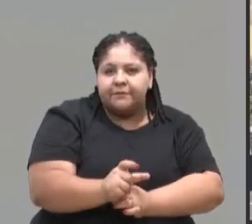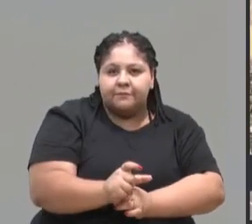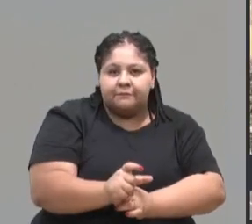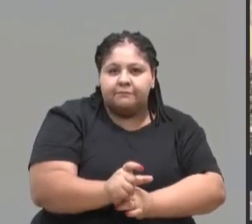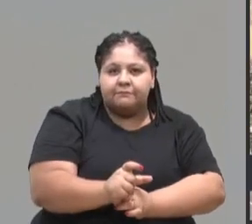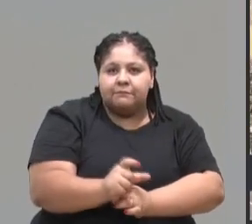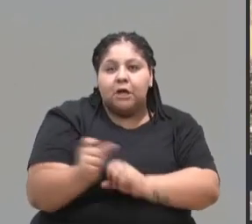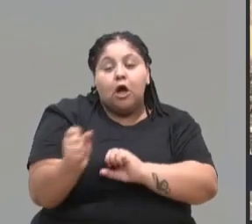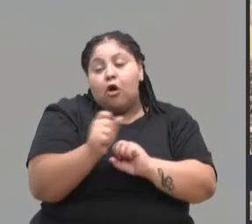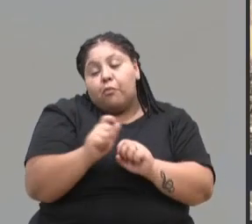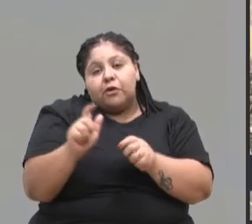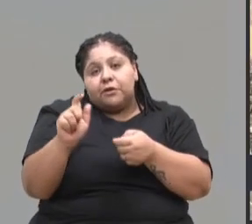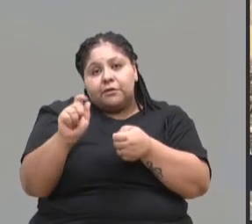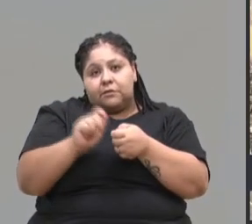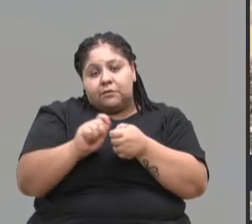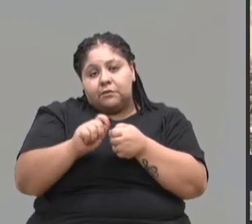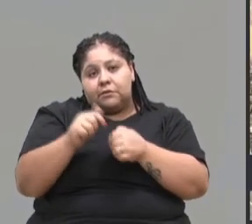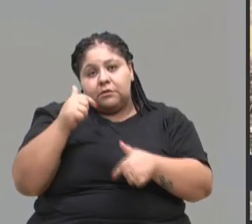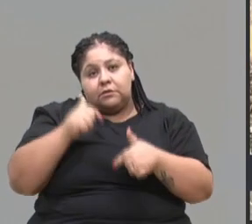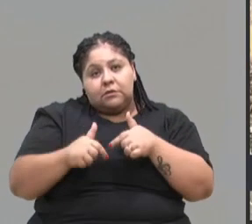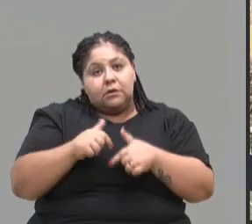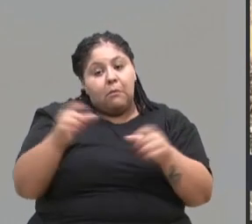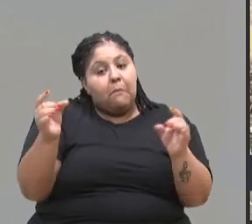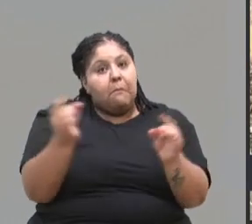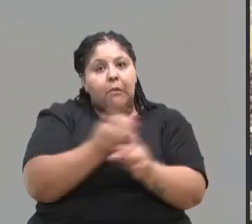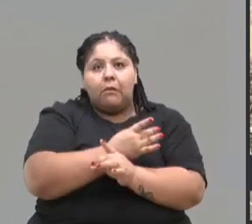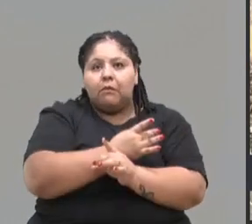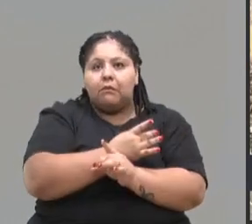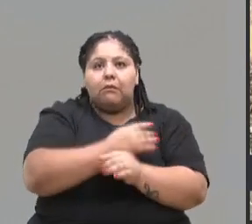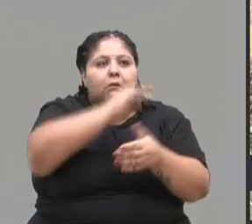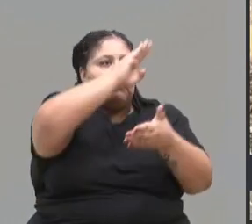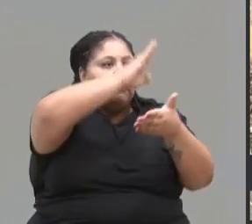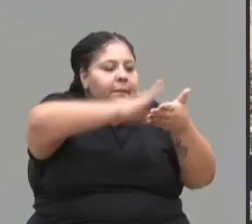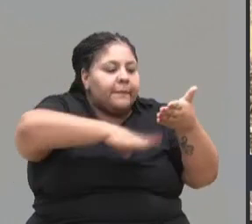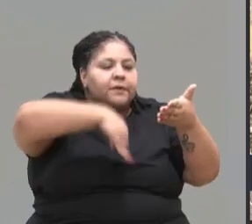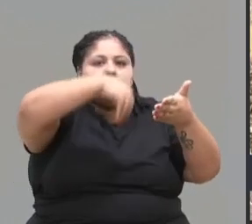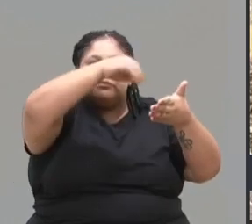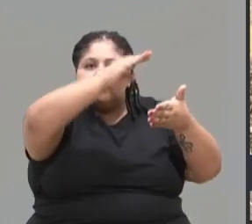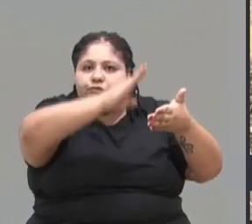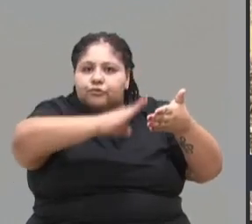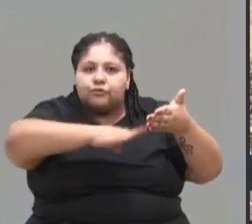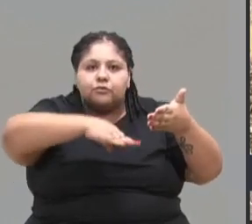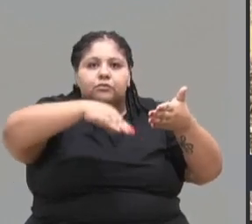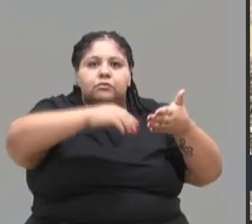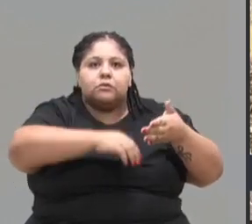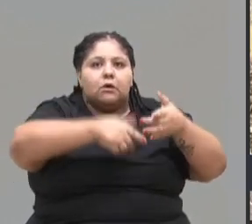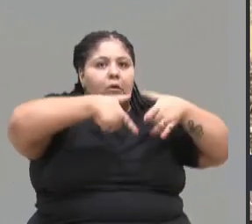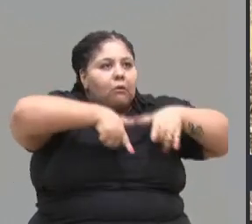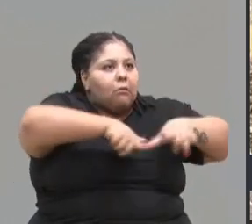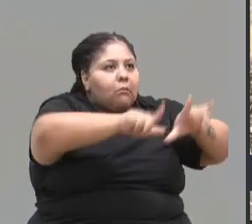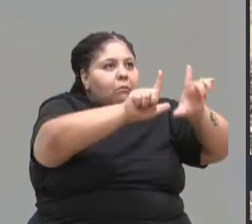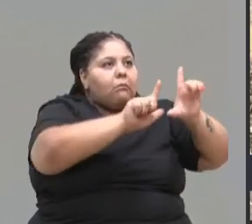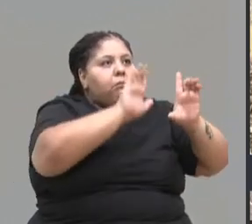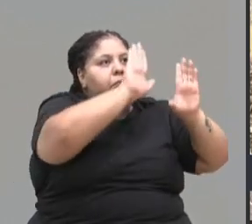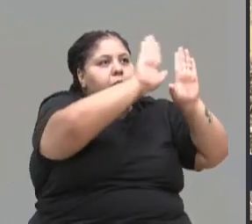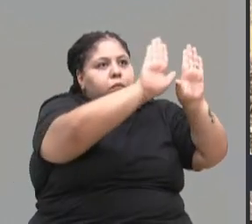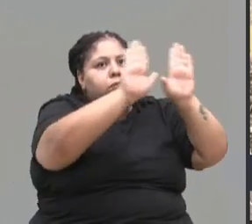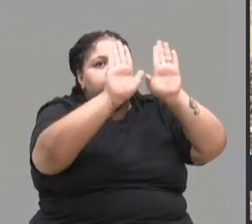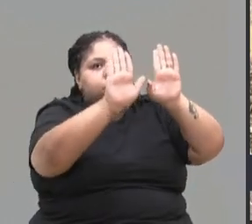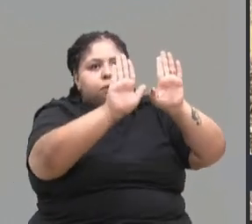funcionários poderiam fazer um serviço completo, uma pintura, uma colocação de placa,